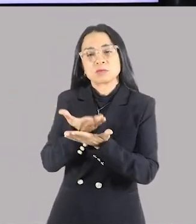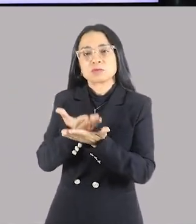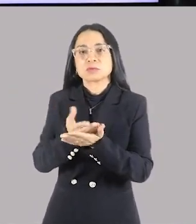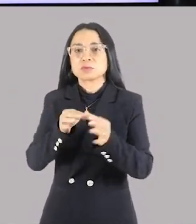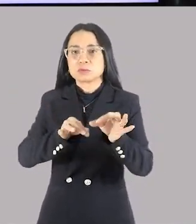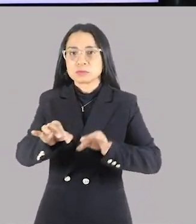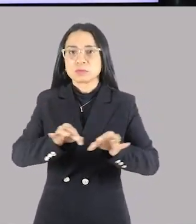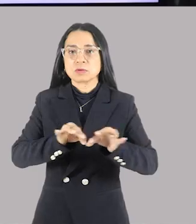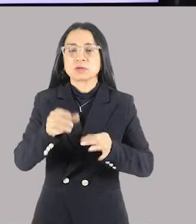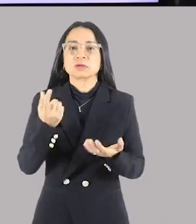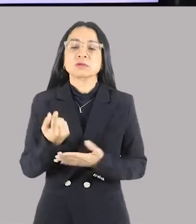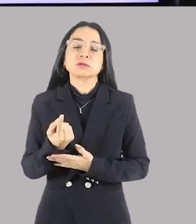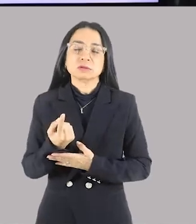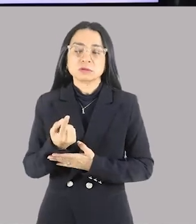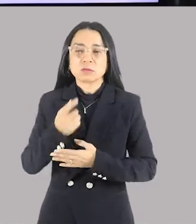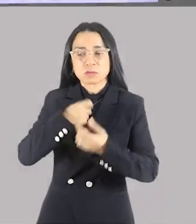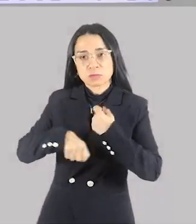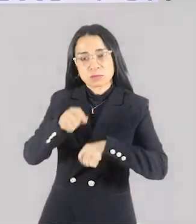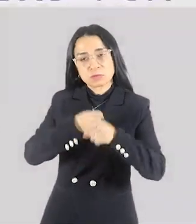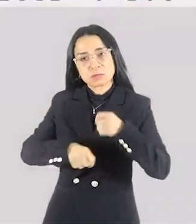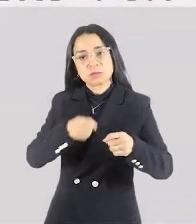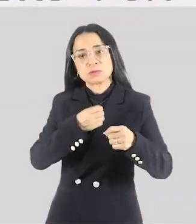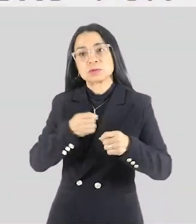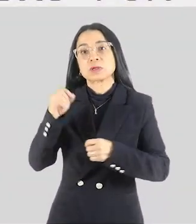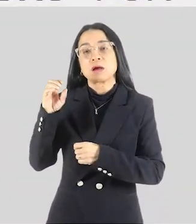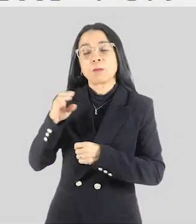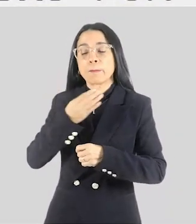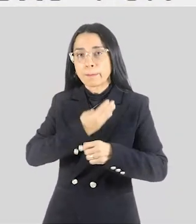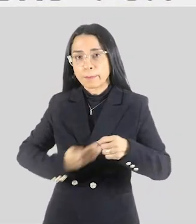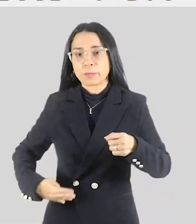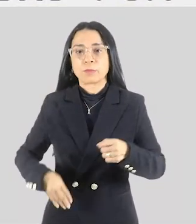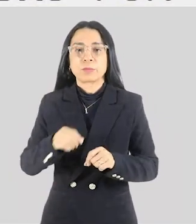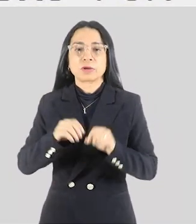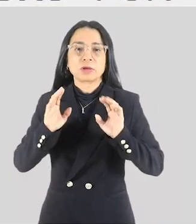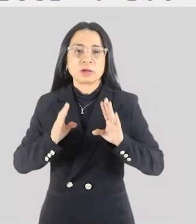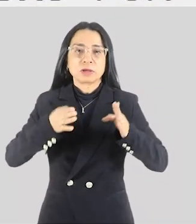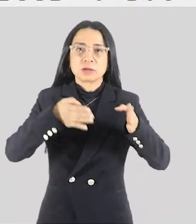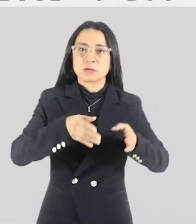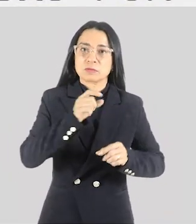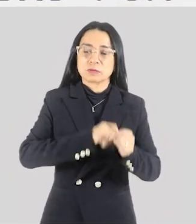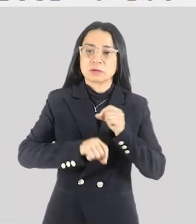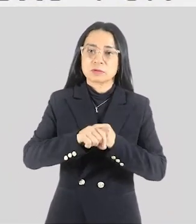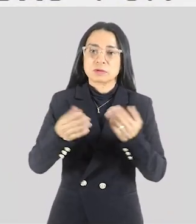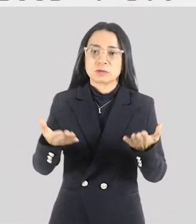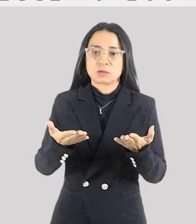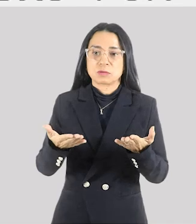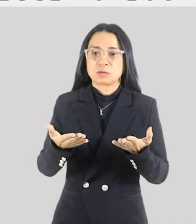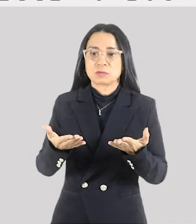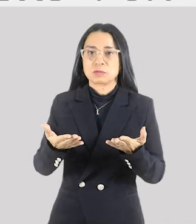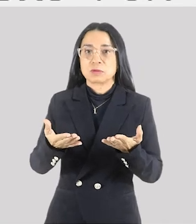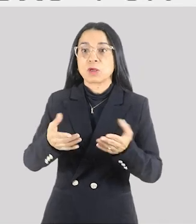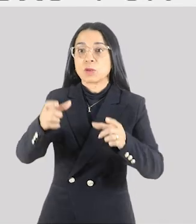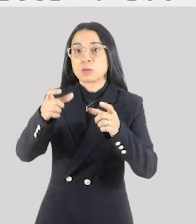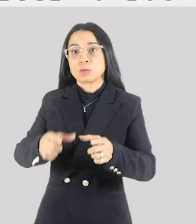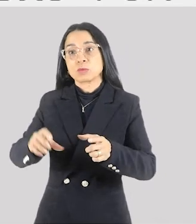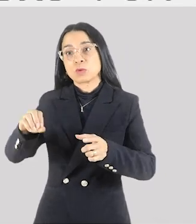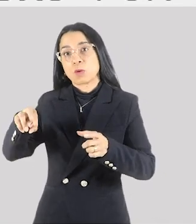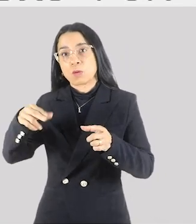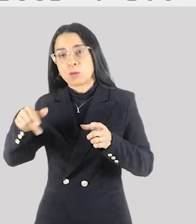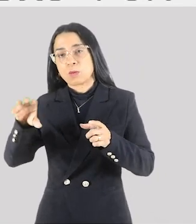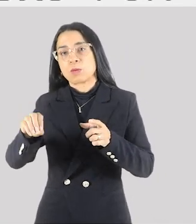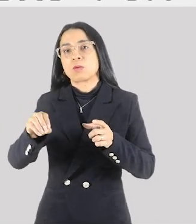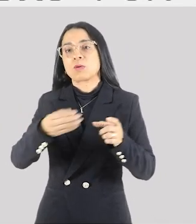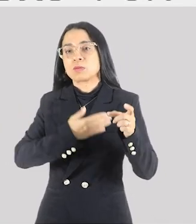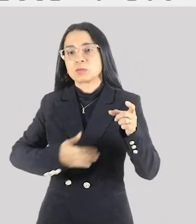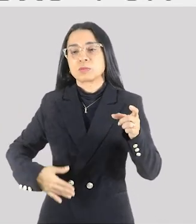da organização da administração pública, enfocando agora, mantendo o enfoque nos órgãos públicos. Portanto,